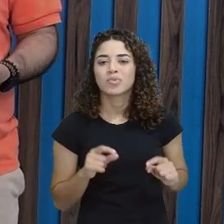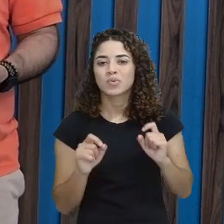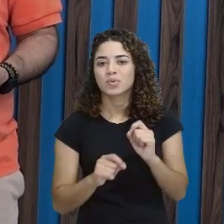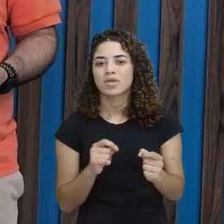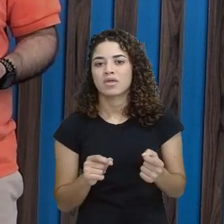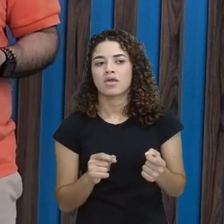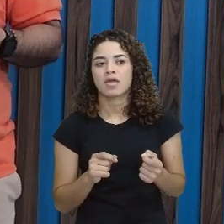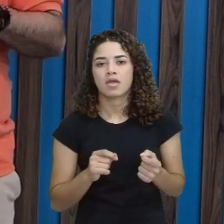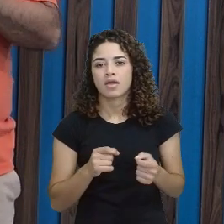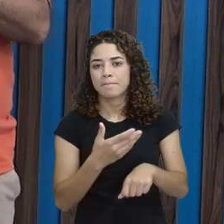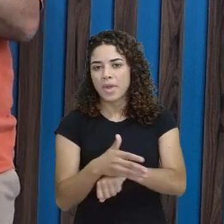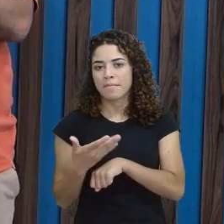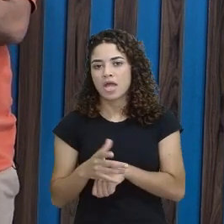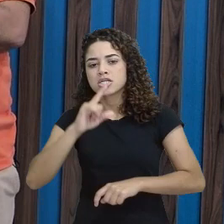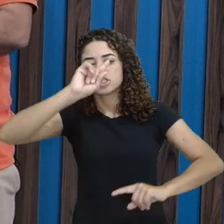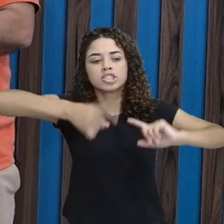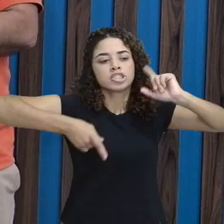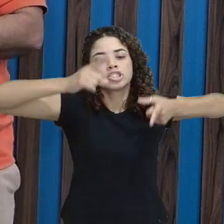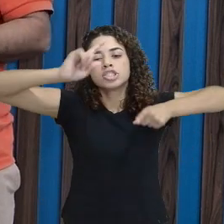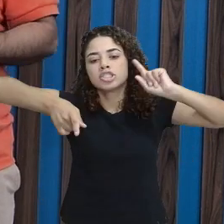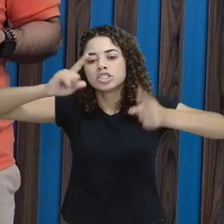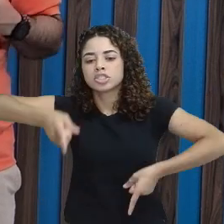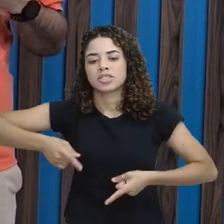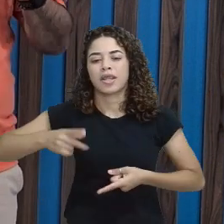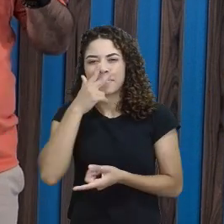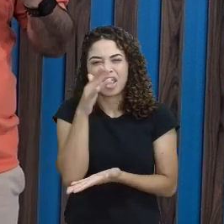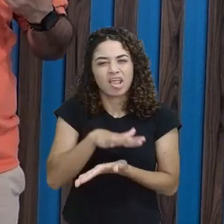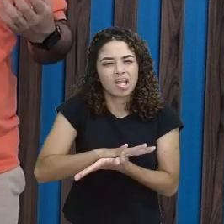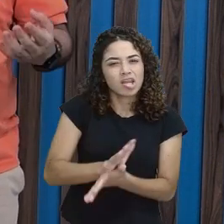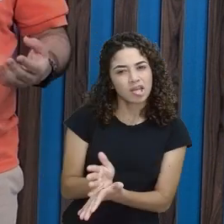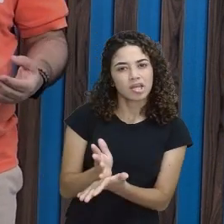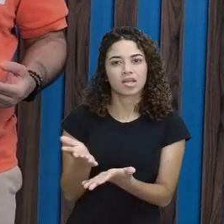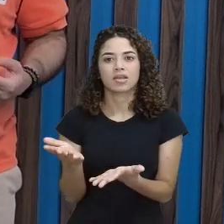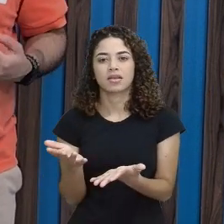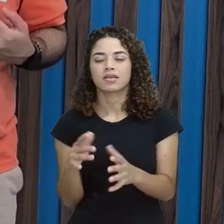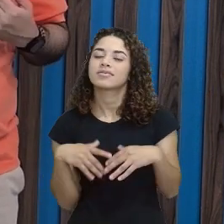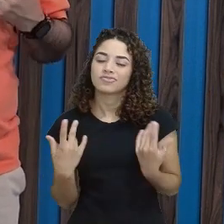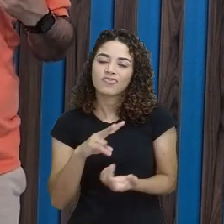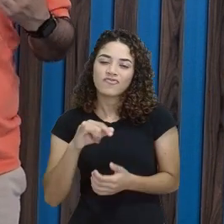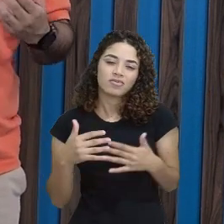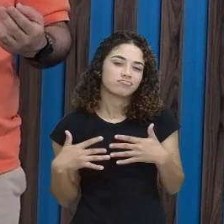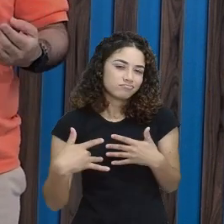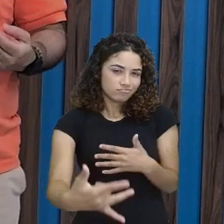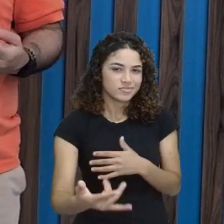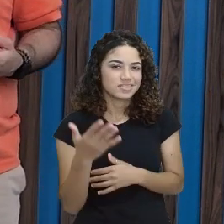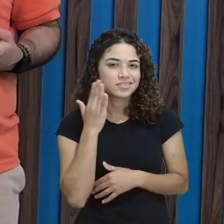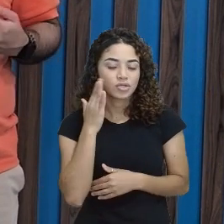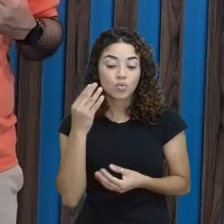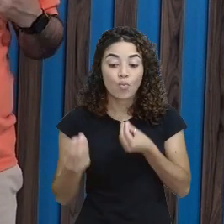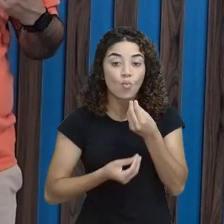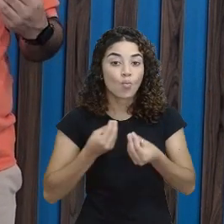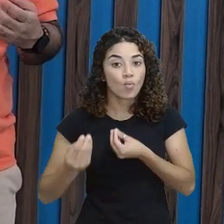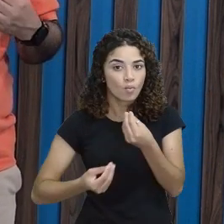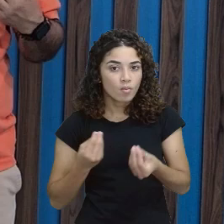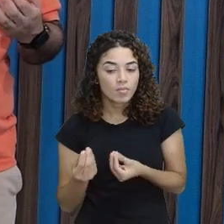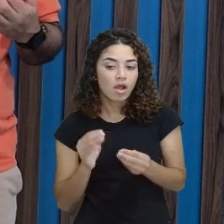práticas autoritárias, que a gente também vai entender aqui. Então vamos ver como é que